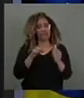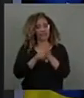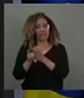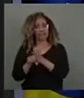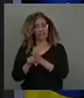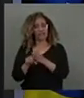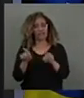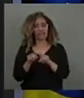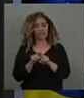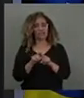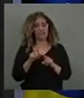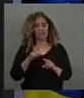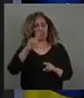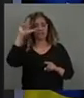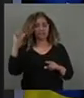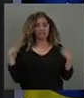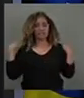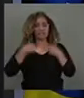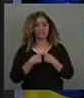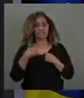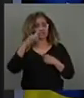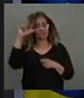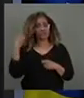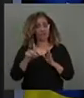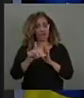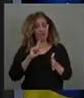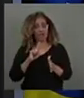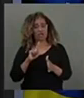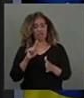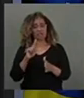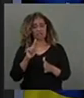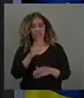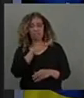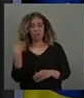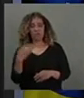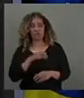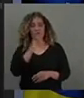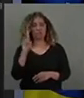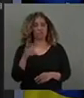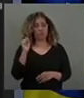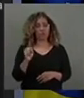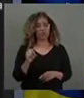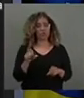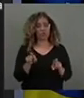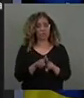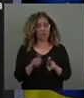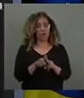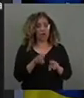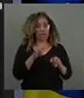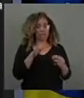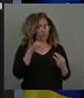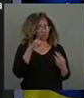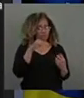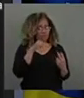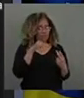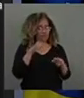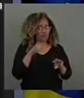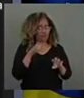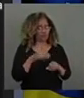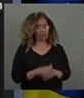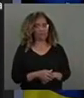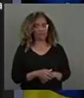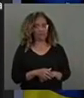pelo ministro Alexandre de Moraes. Antes de morto, o réu, do dia 8, no complexo da penitenciária da Papuda, em Brasília.